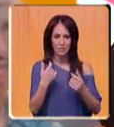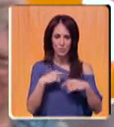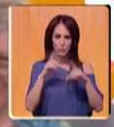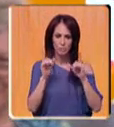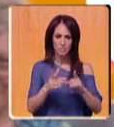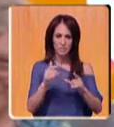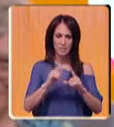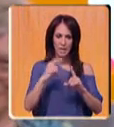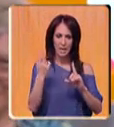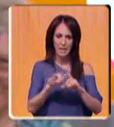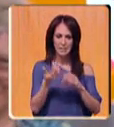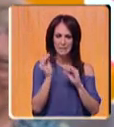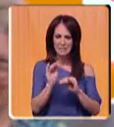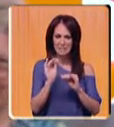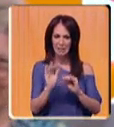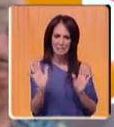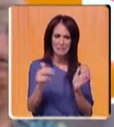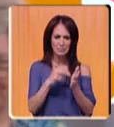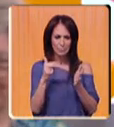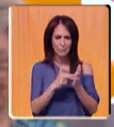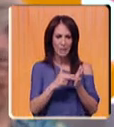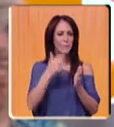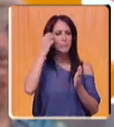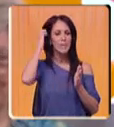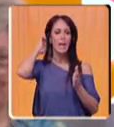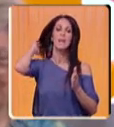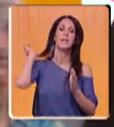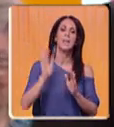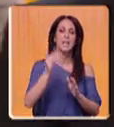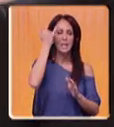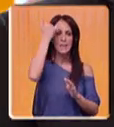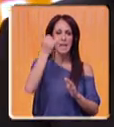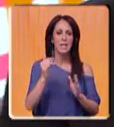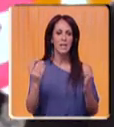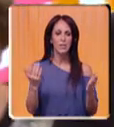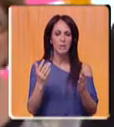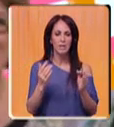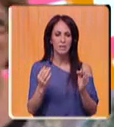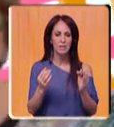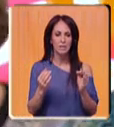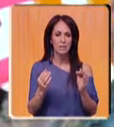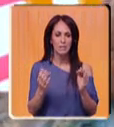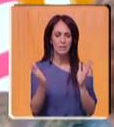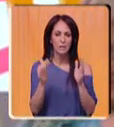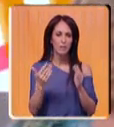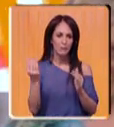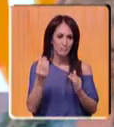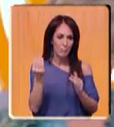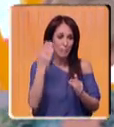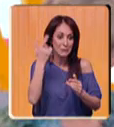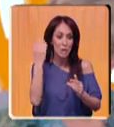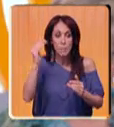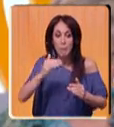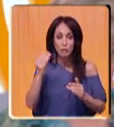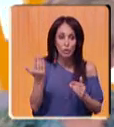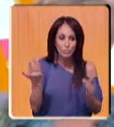a dar aulas este ano e estava à espera e a ideia, primeira ideia era dar a uma faixa etária muito mais baixa.